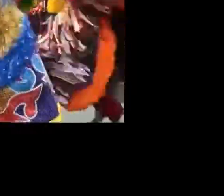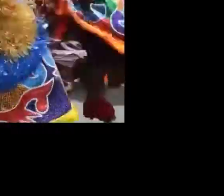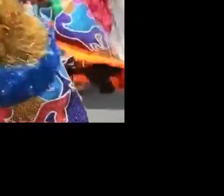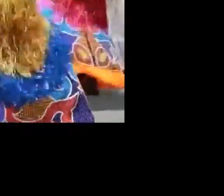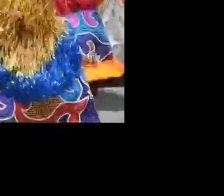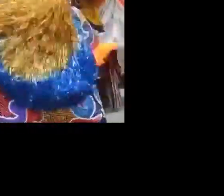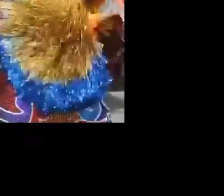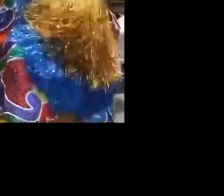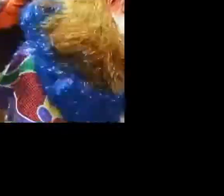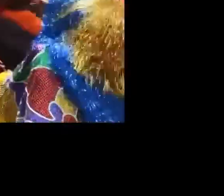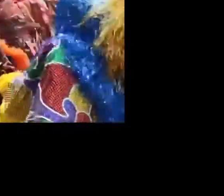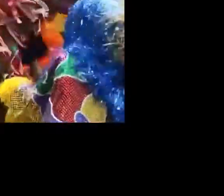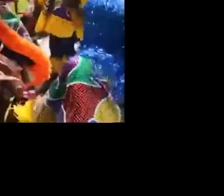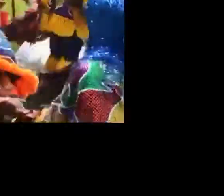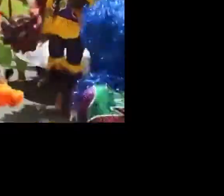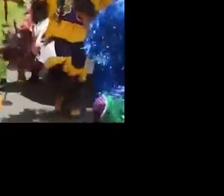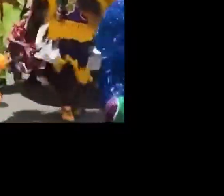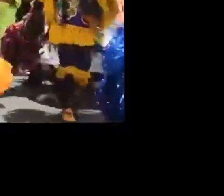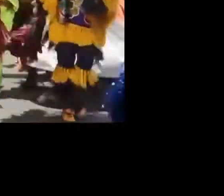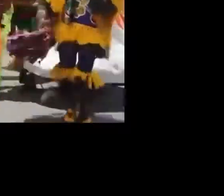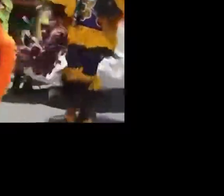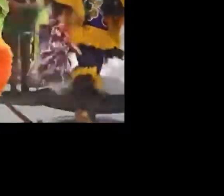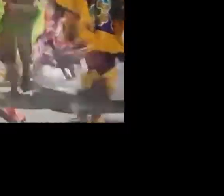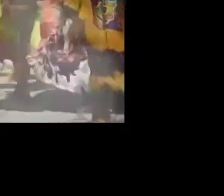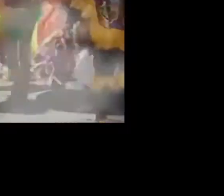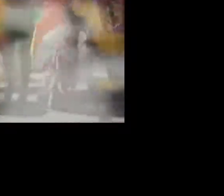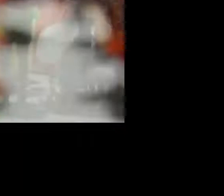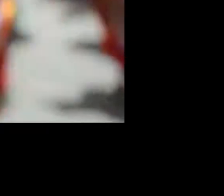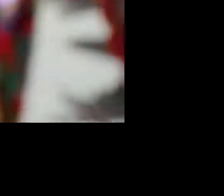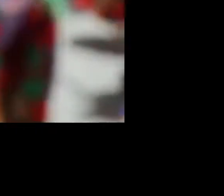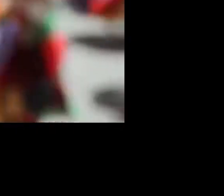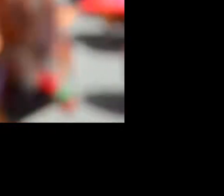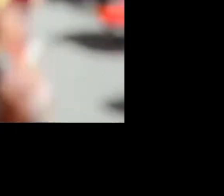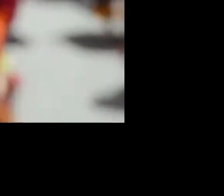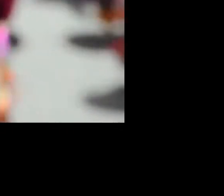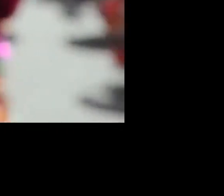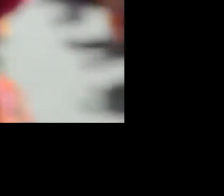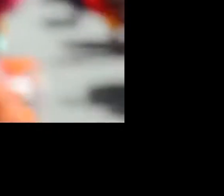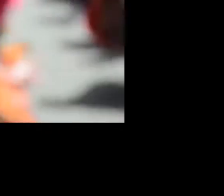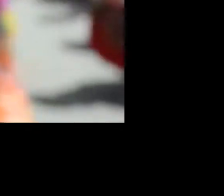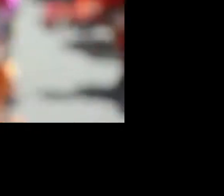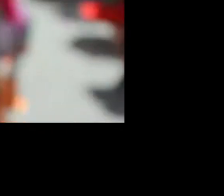Vindo aqui vou perguntar quem vem lá.